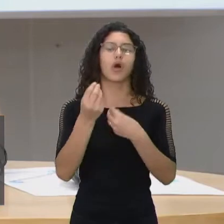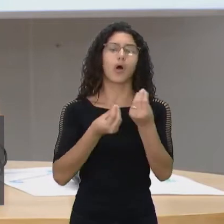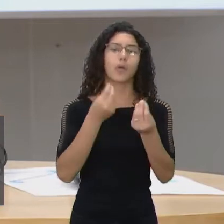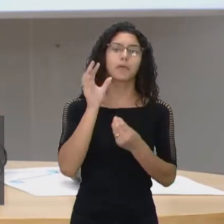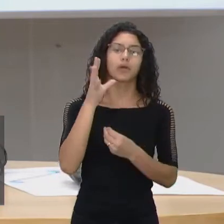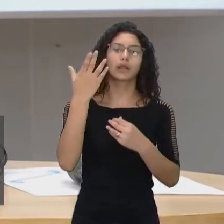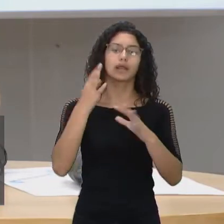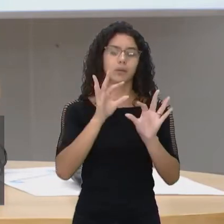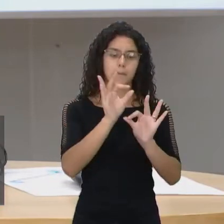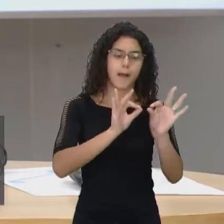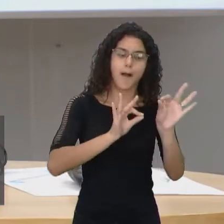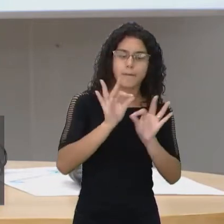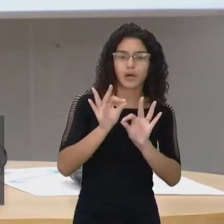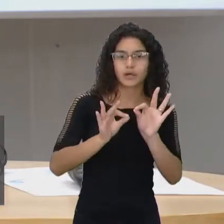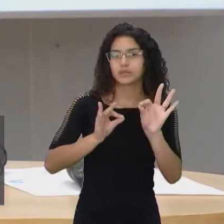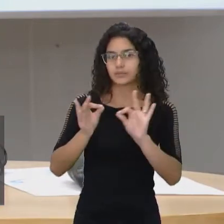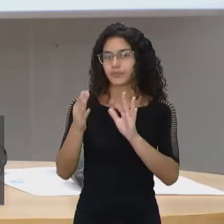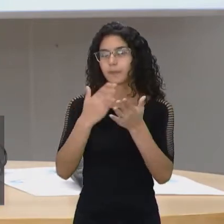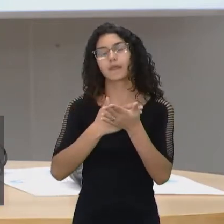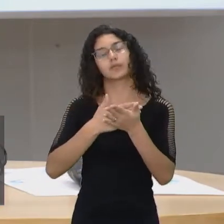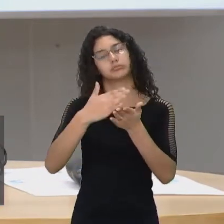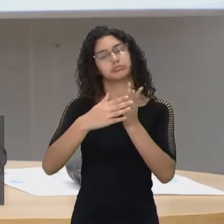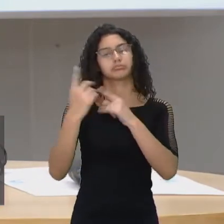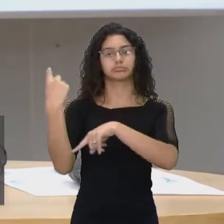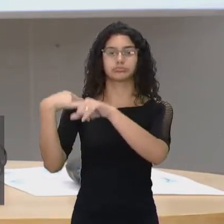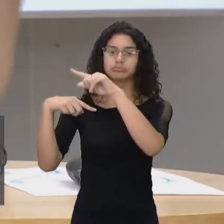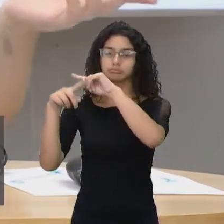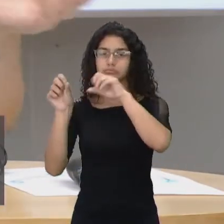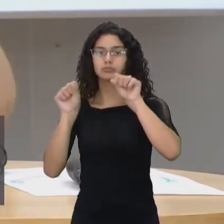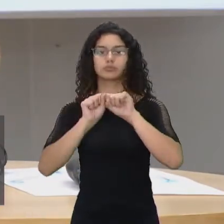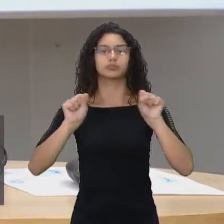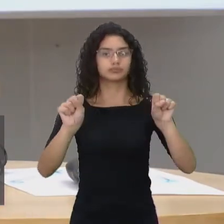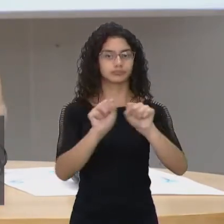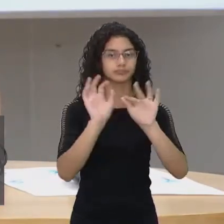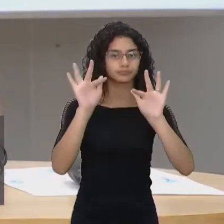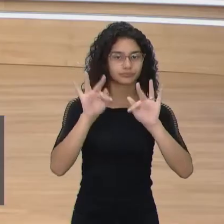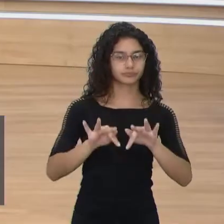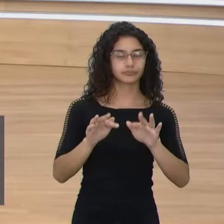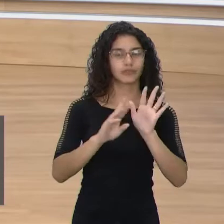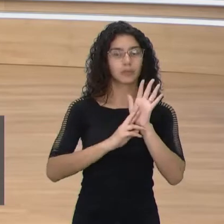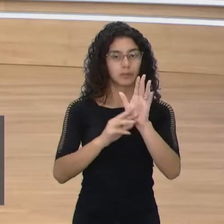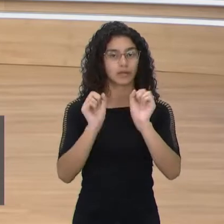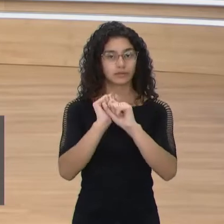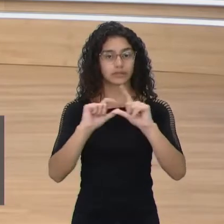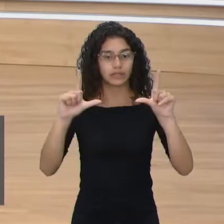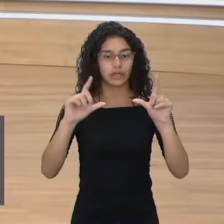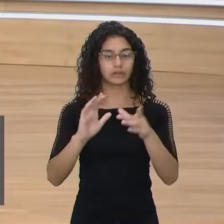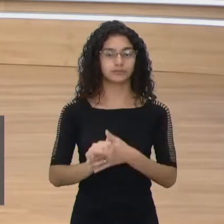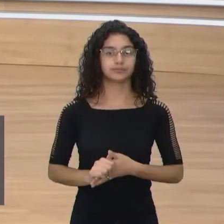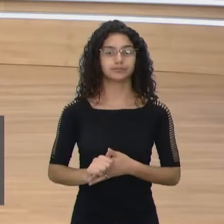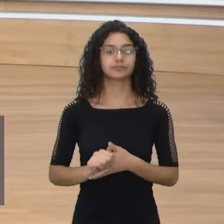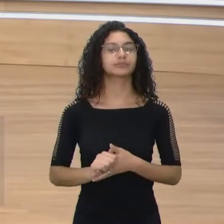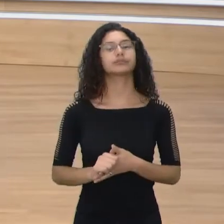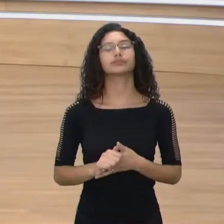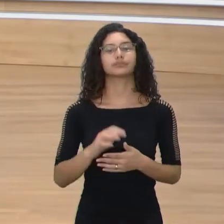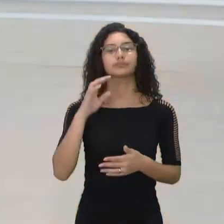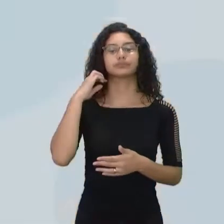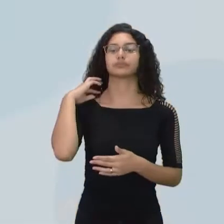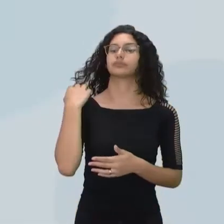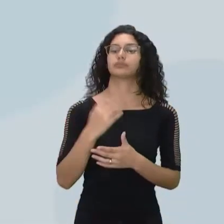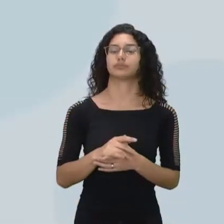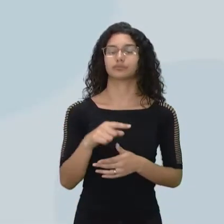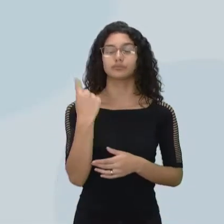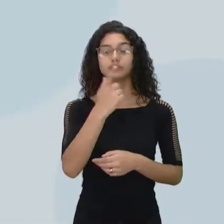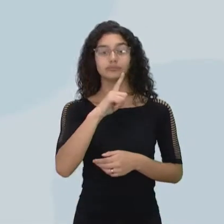funciona essa organização de introdução, desenvolvimento e sistematização que aparece aí na tela para eles. Então, galera, a gente